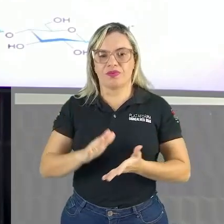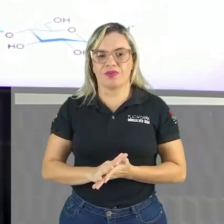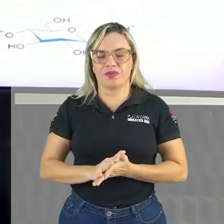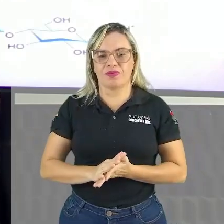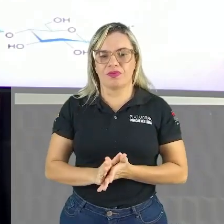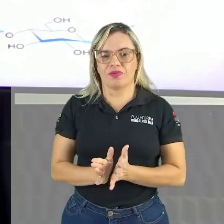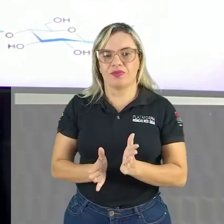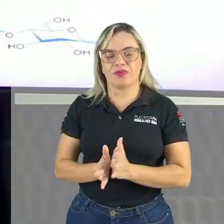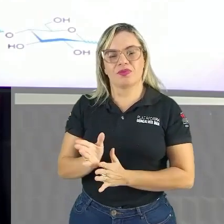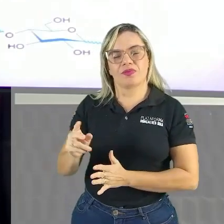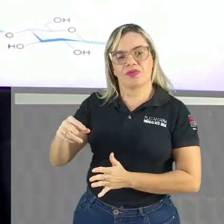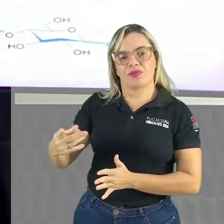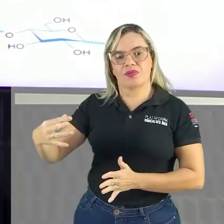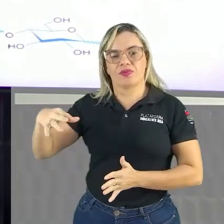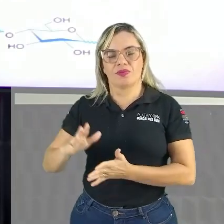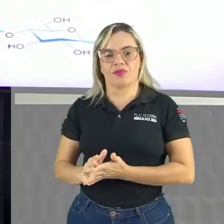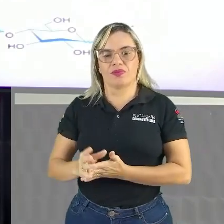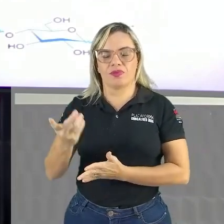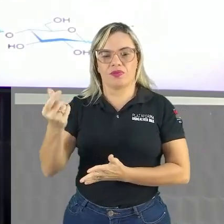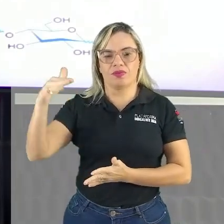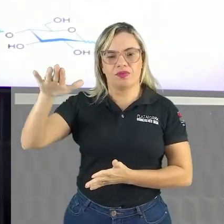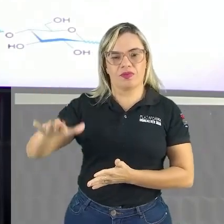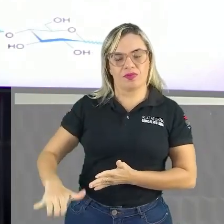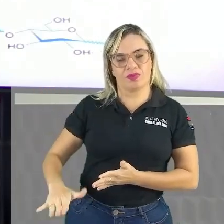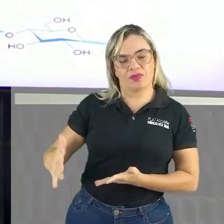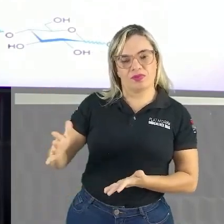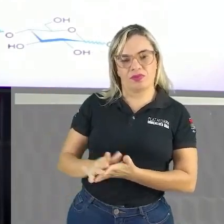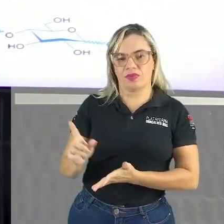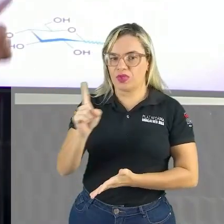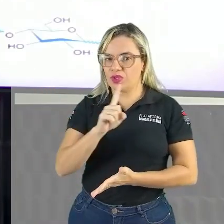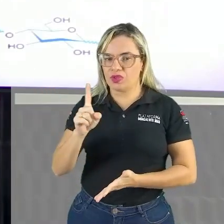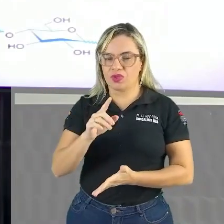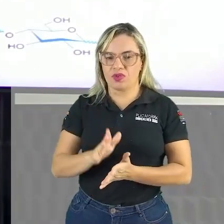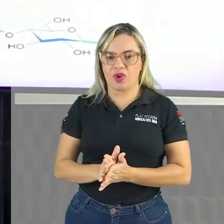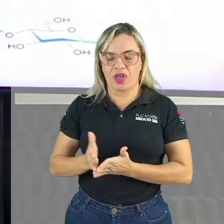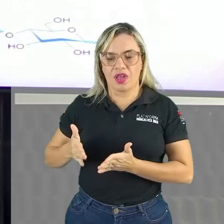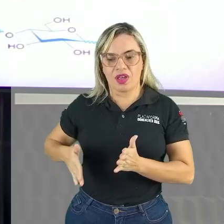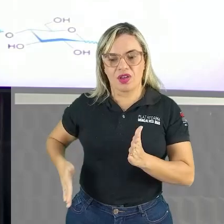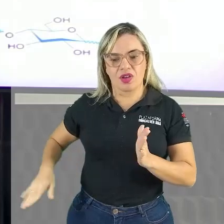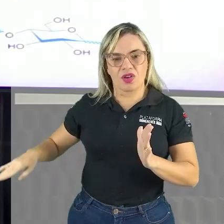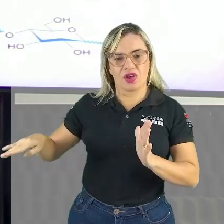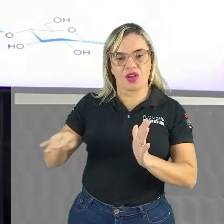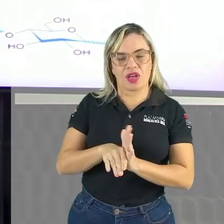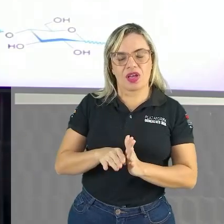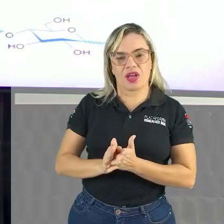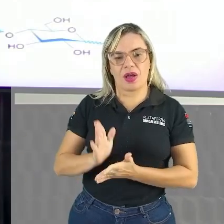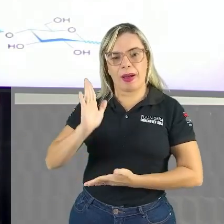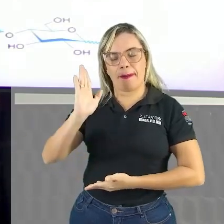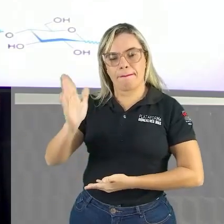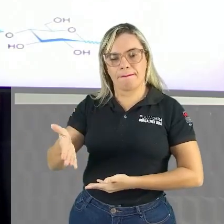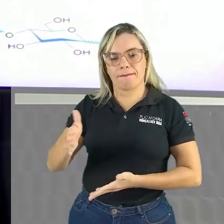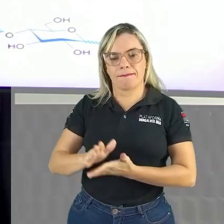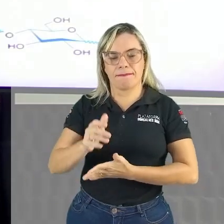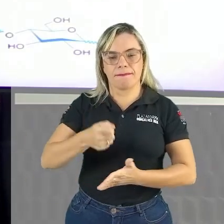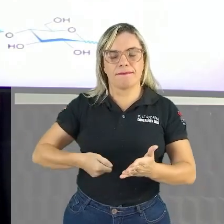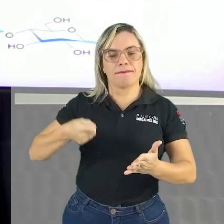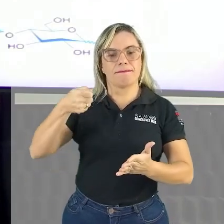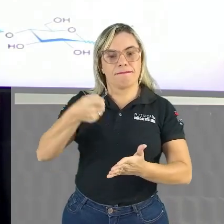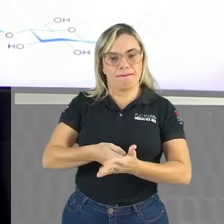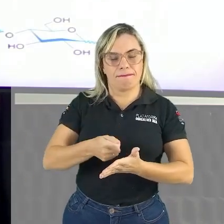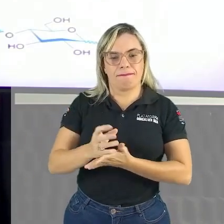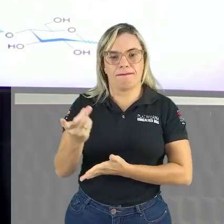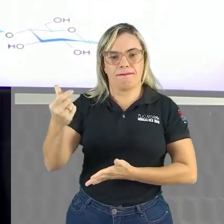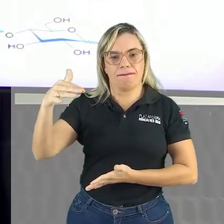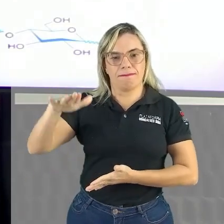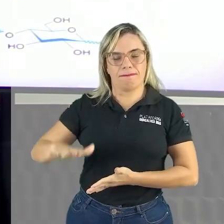para Natal de uma forma mais barata. Mas é o seguinte, tu não vai direto para Natal. Tu vai pagar mais barato para chegar até